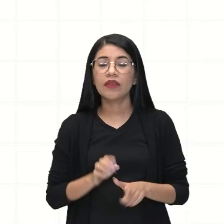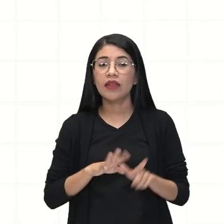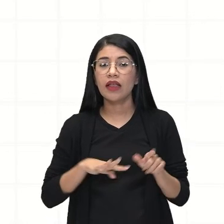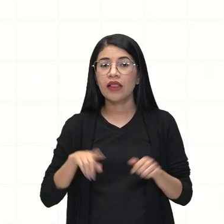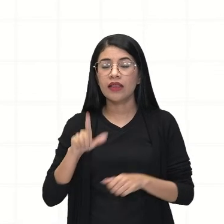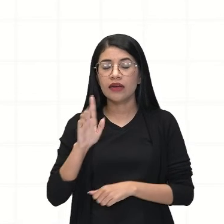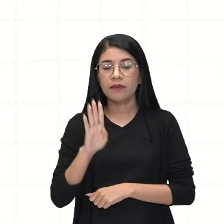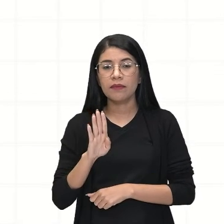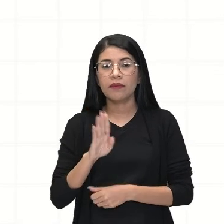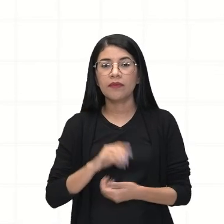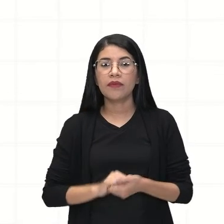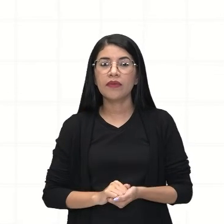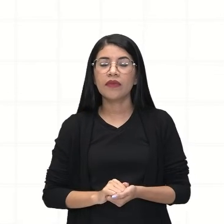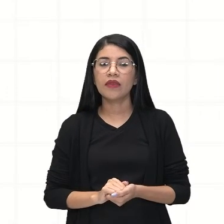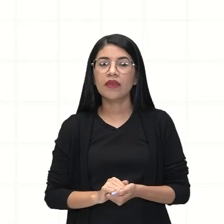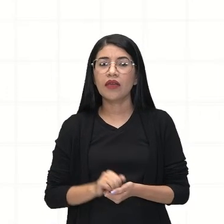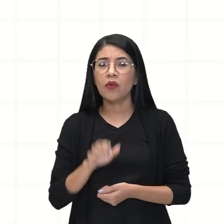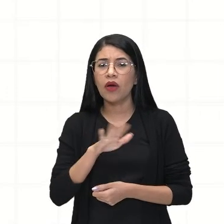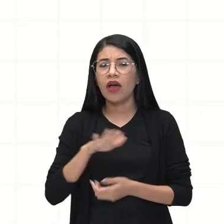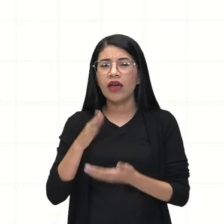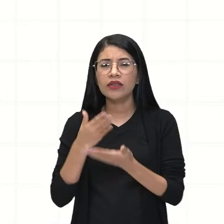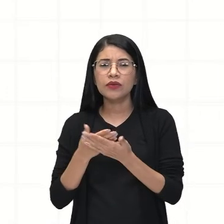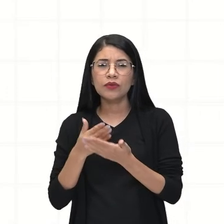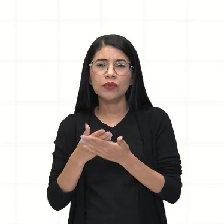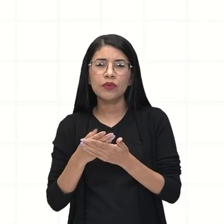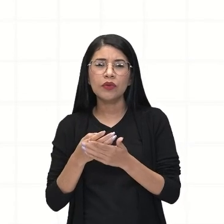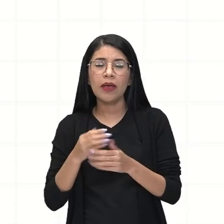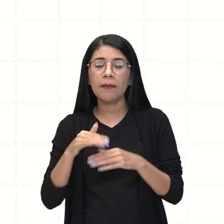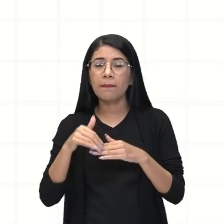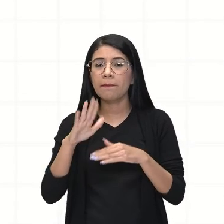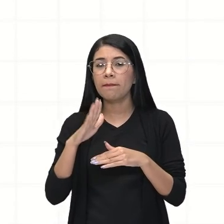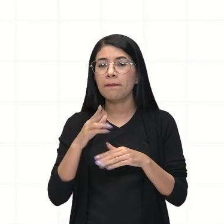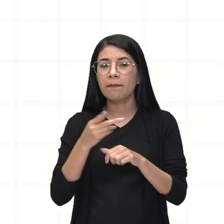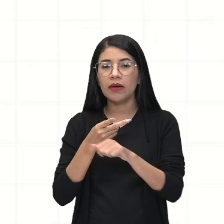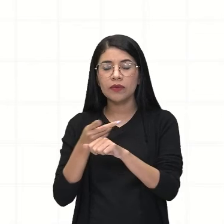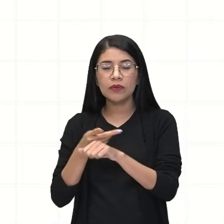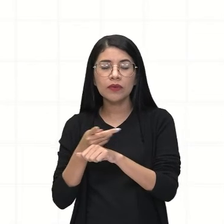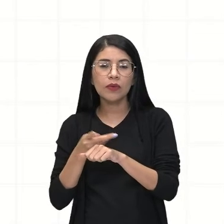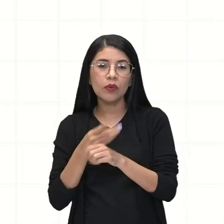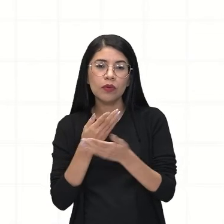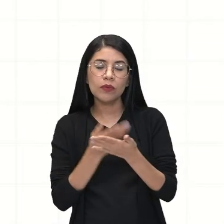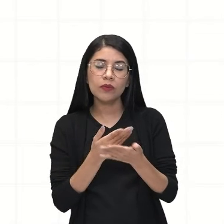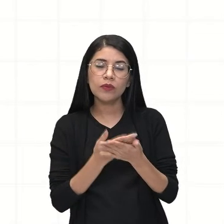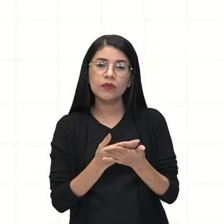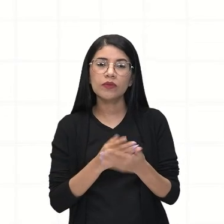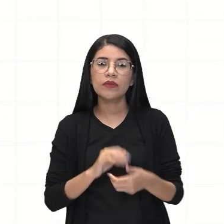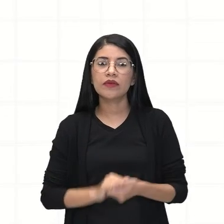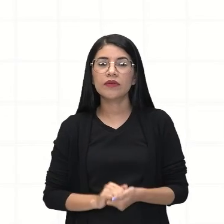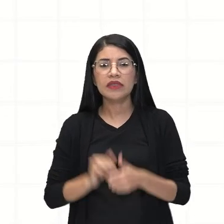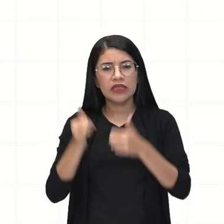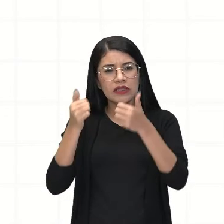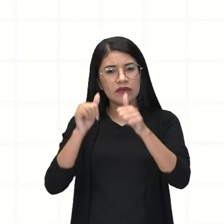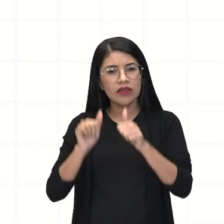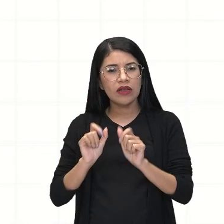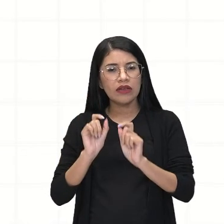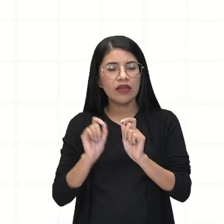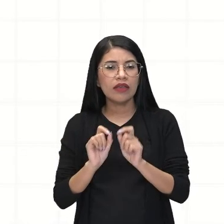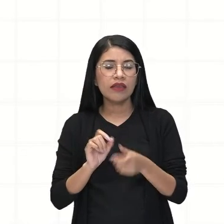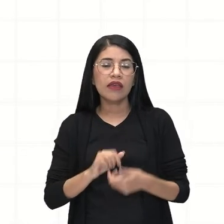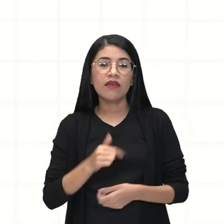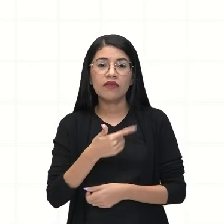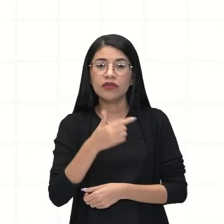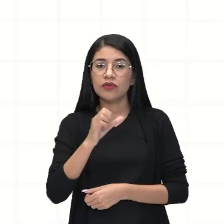B, qual a área mais procurada? Então, se a gente olhar aqui no gráfico, a área mais procurada é a que tem